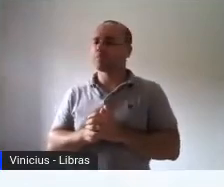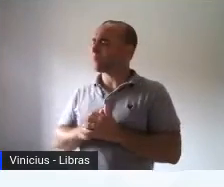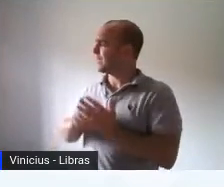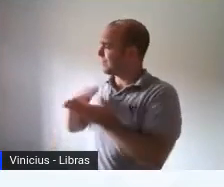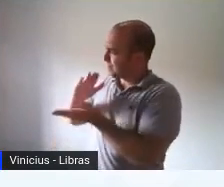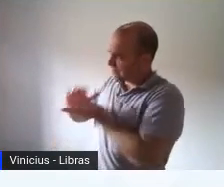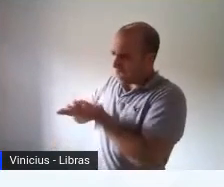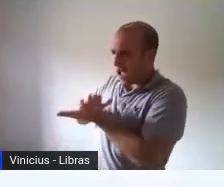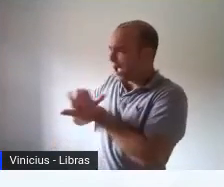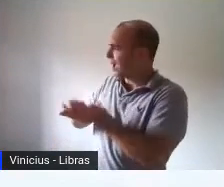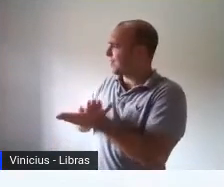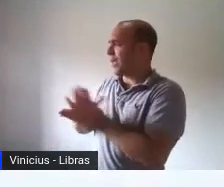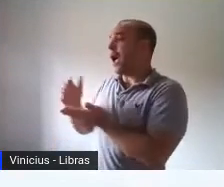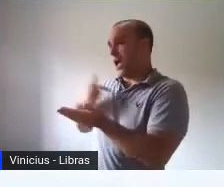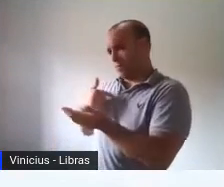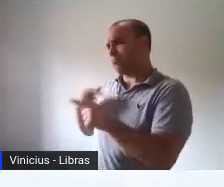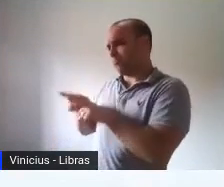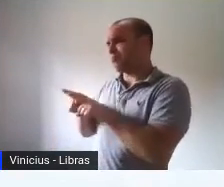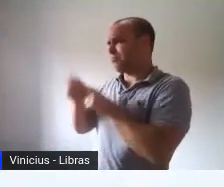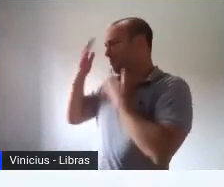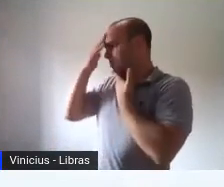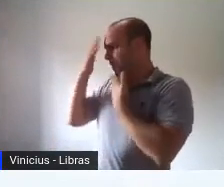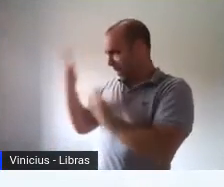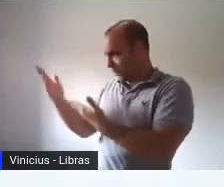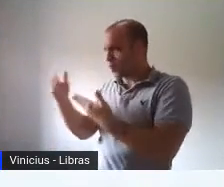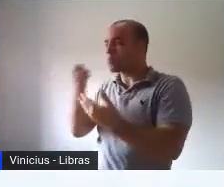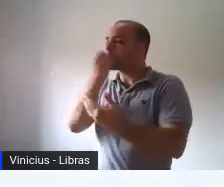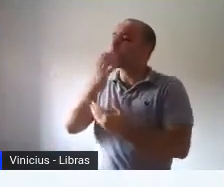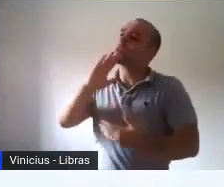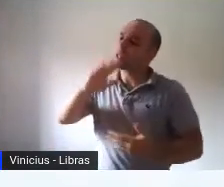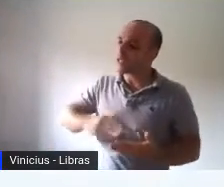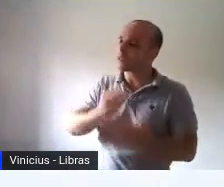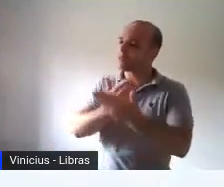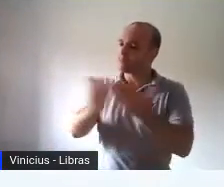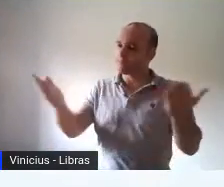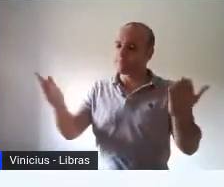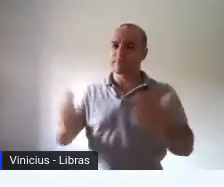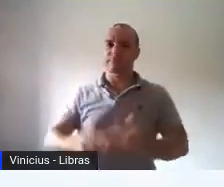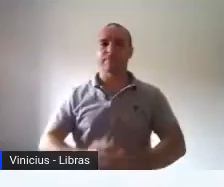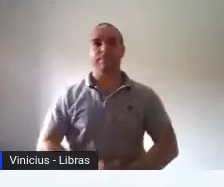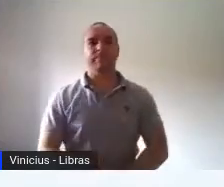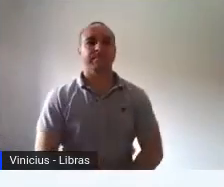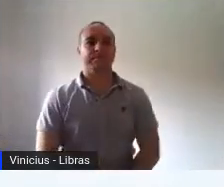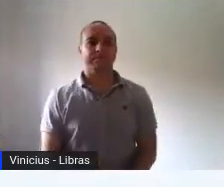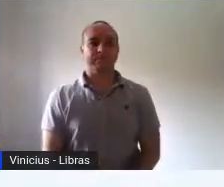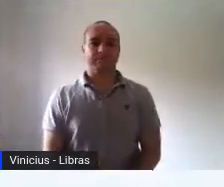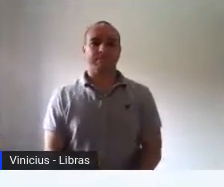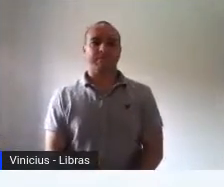vocês e boa tarde a todos. Muito obrigada.